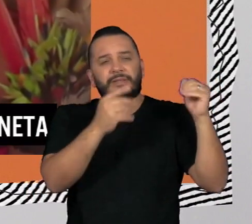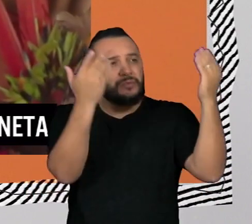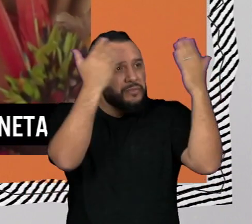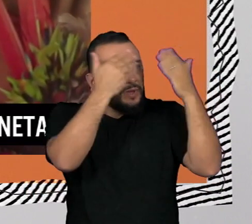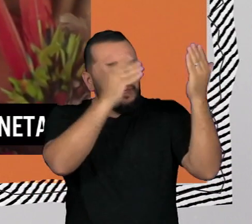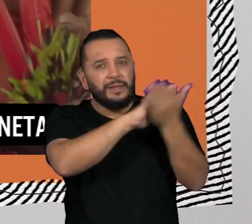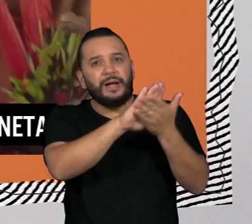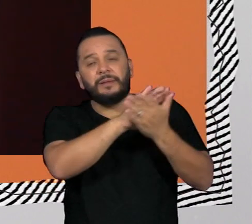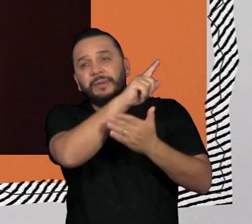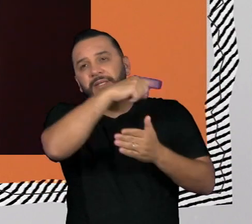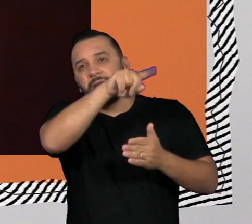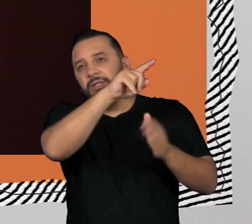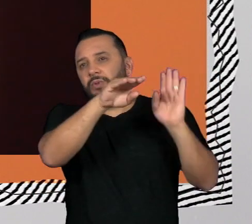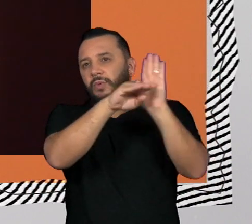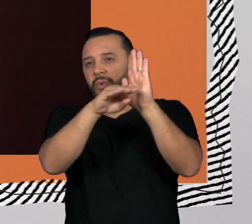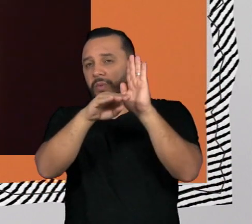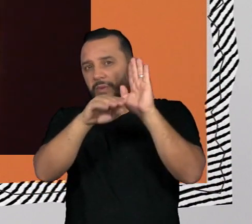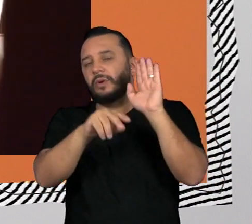nosso planeta.